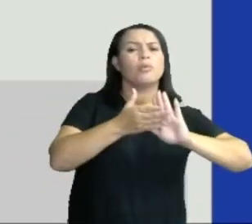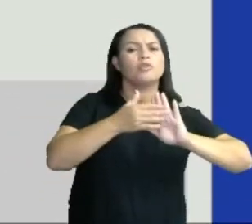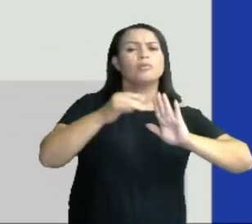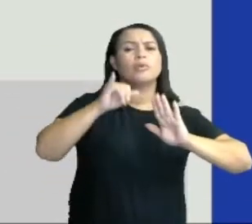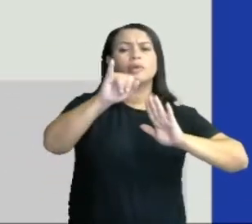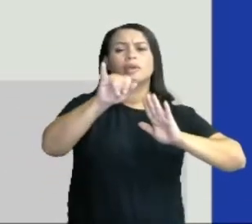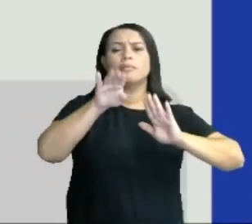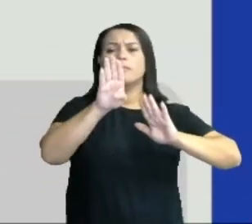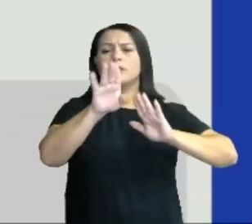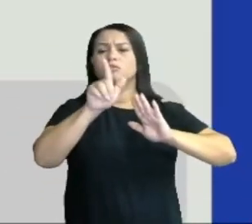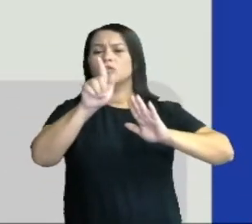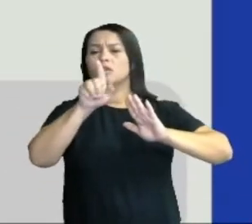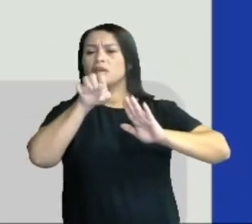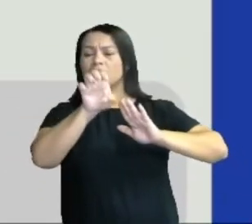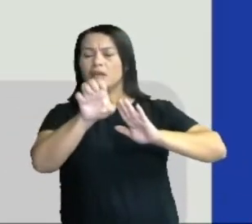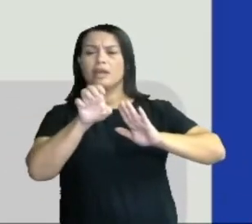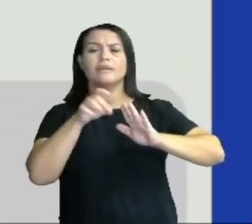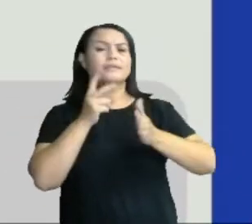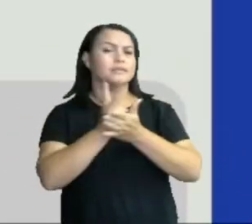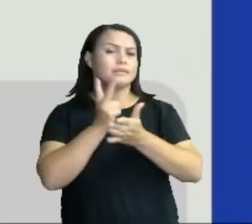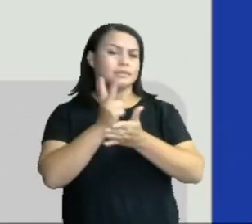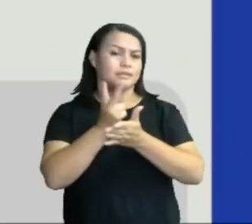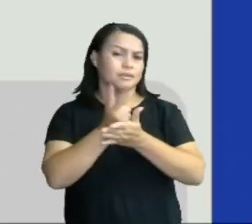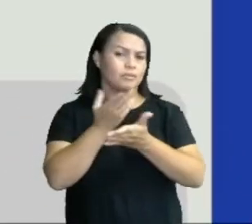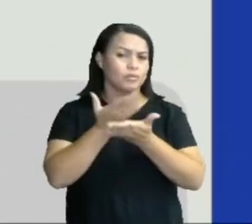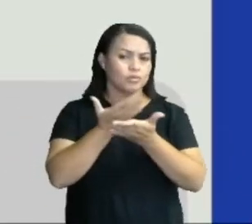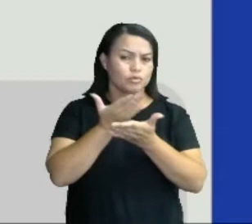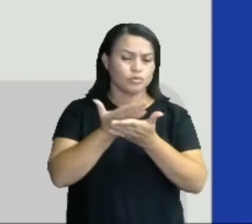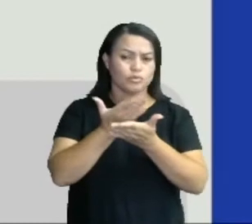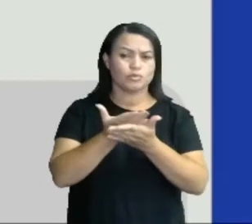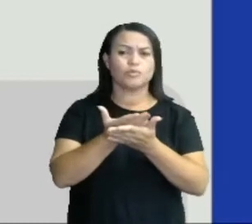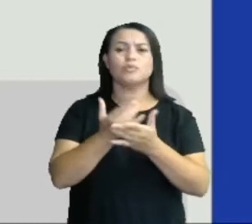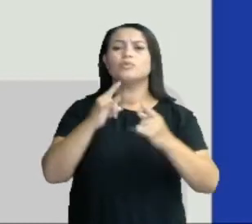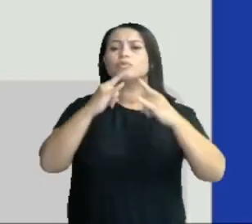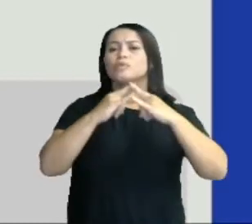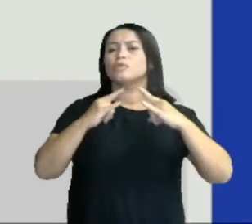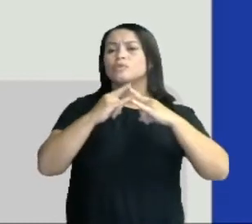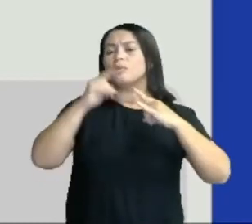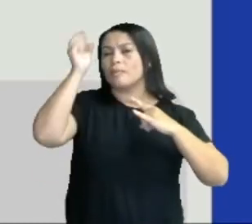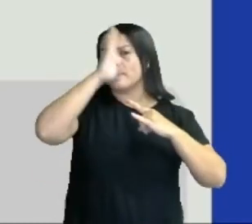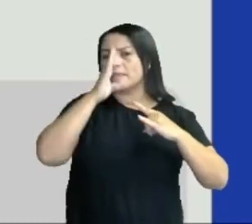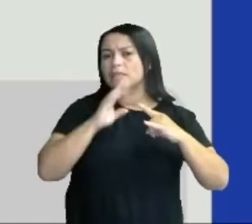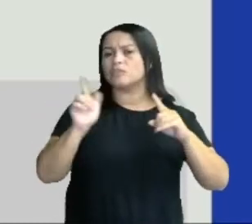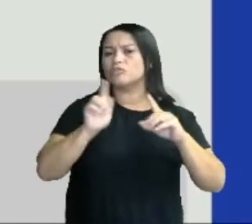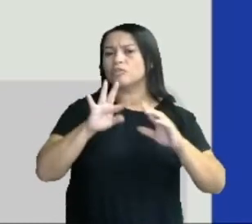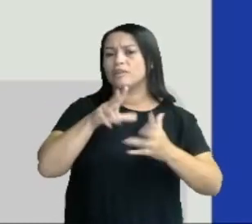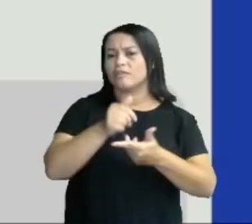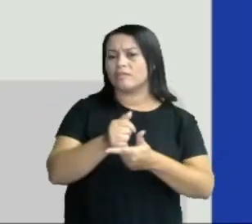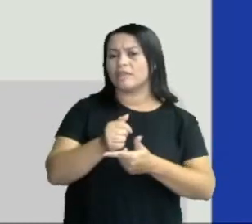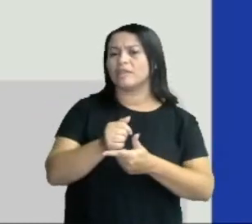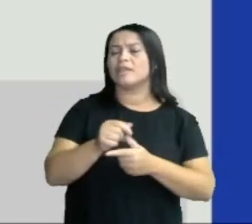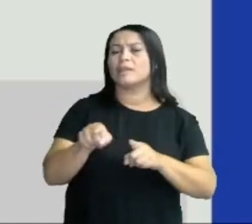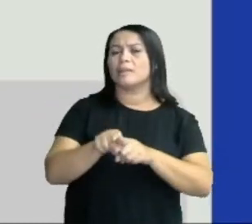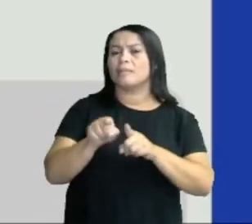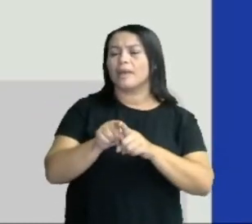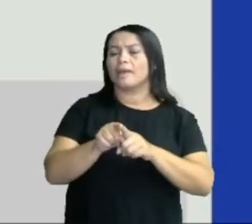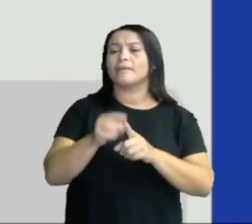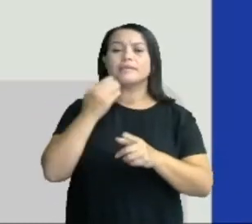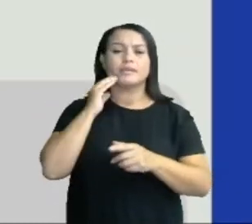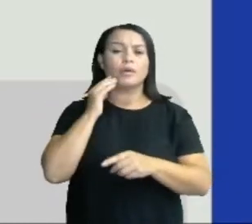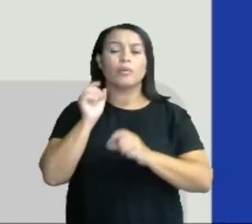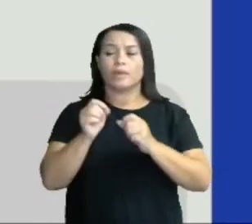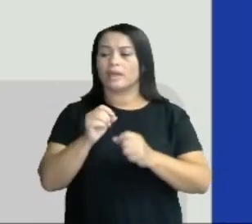o órgão aqui responsável por essa questão no Brasil, o Instituto Brasileiro de Geografia e Estatística. Então esse mapa, o título dele está bem